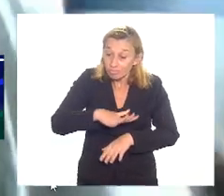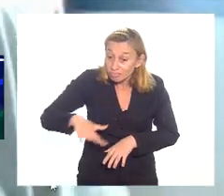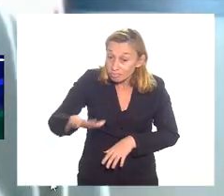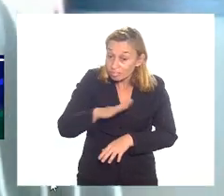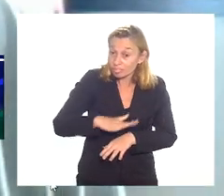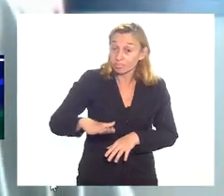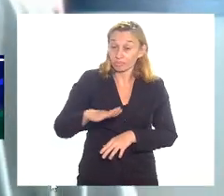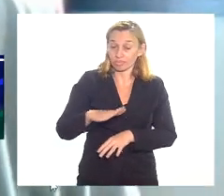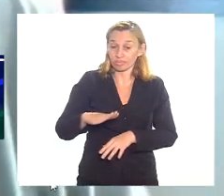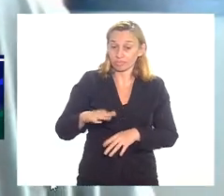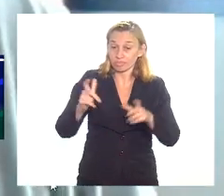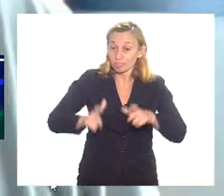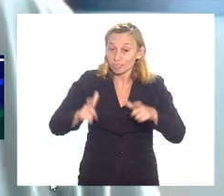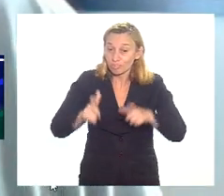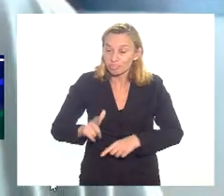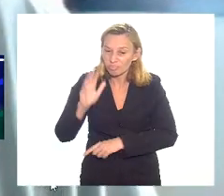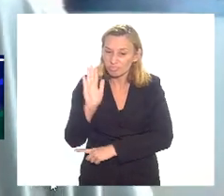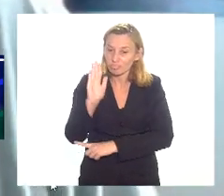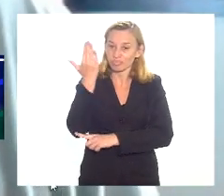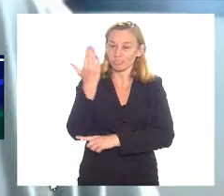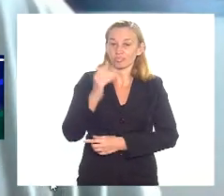origem da madeira. É